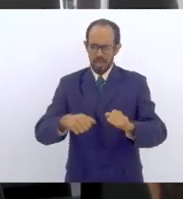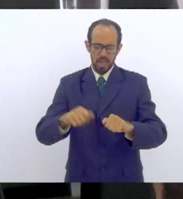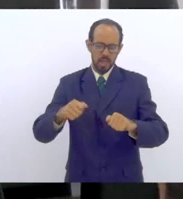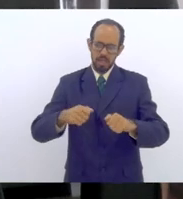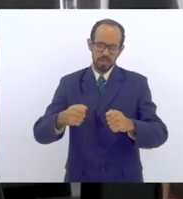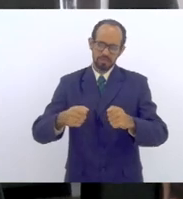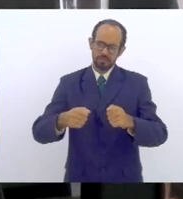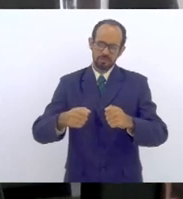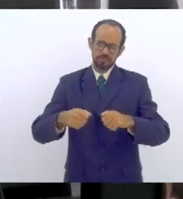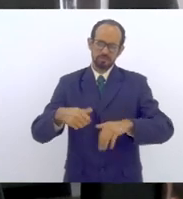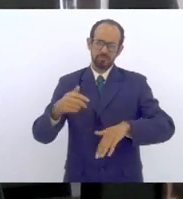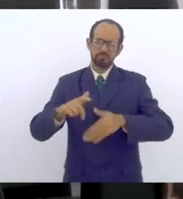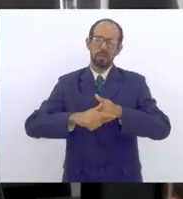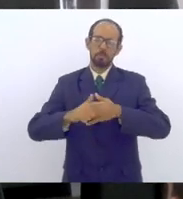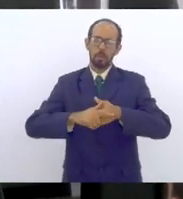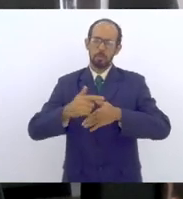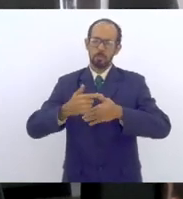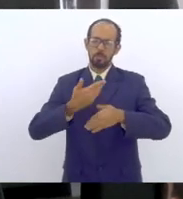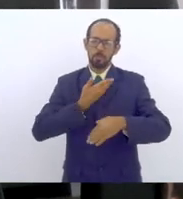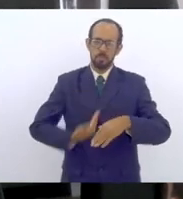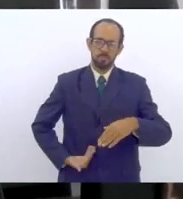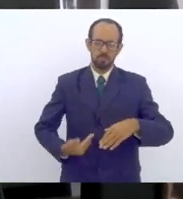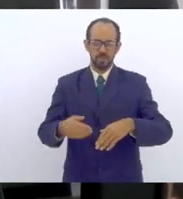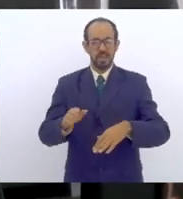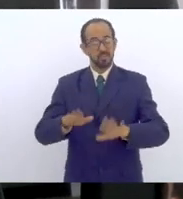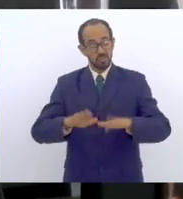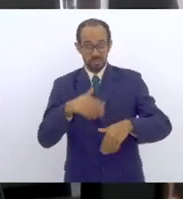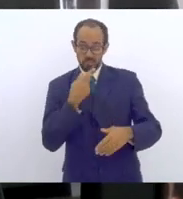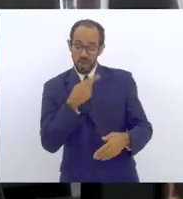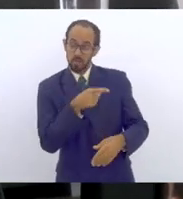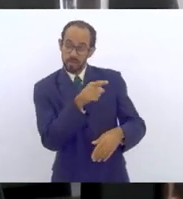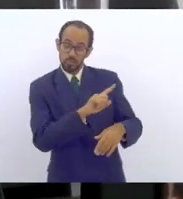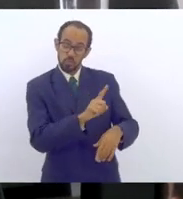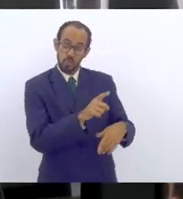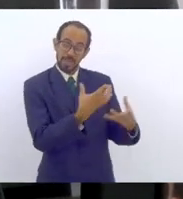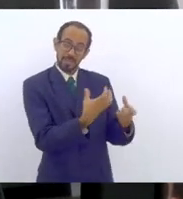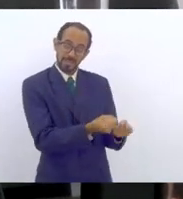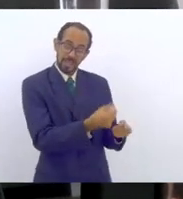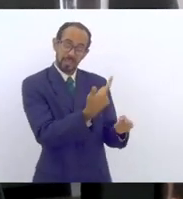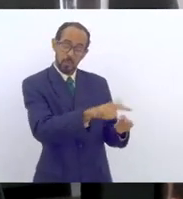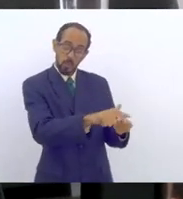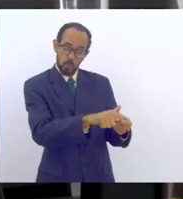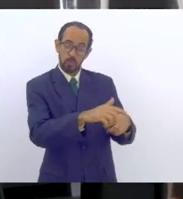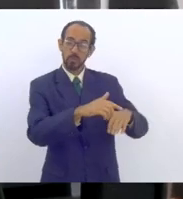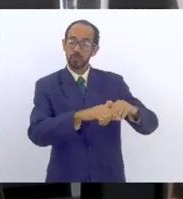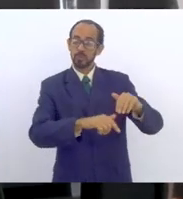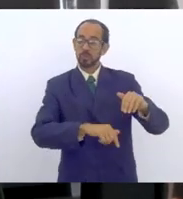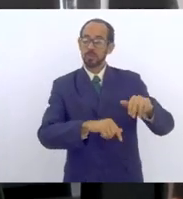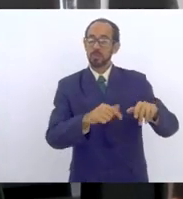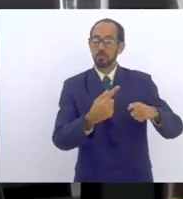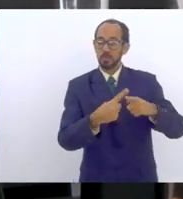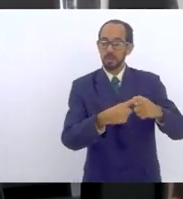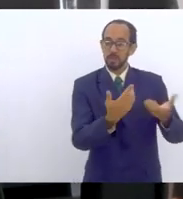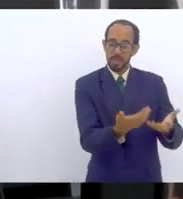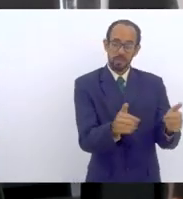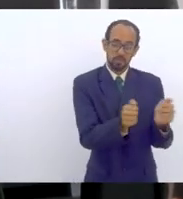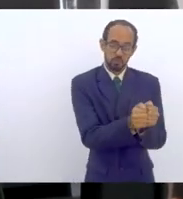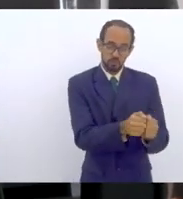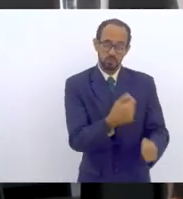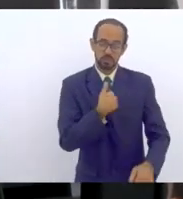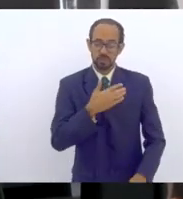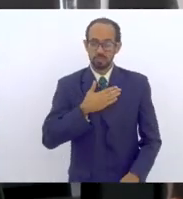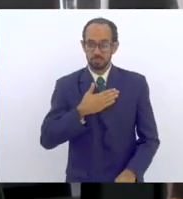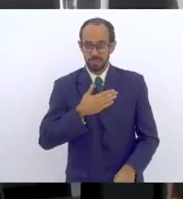eu fico pedindo para ele não aceitar para ficar perto da gente vamos ver vai acabar chegando uma hora que a gente vai acabar perdendo ele